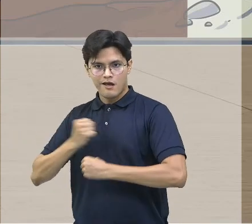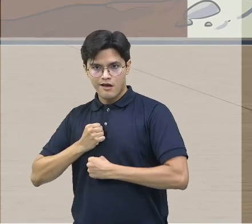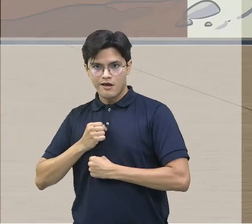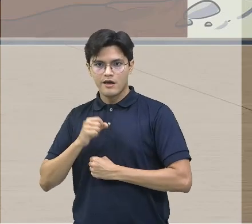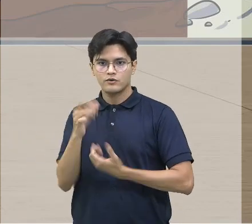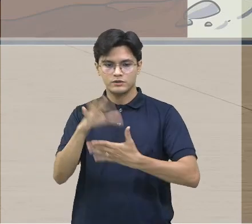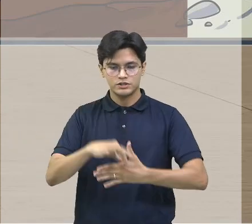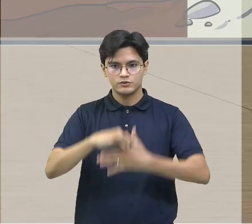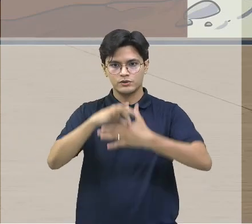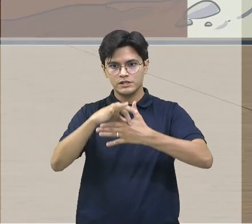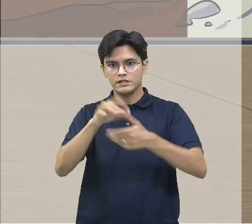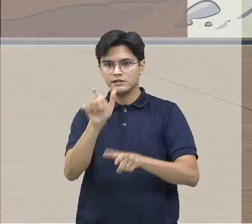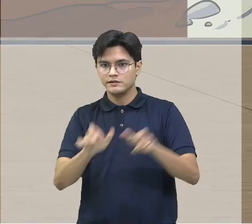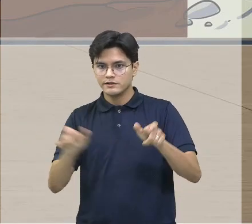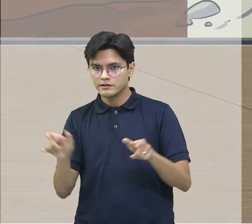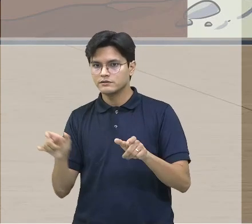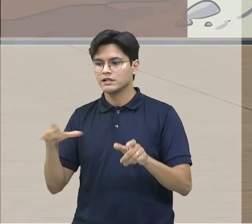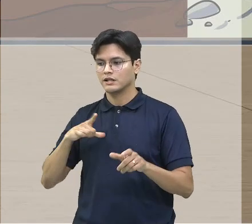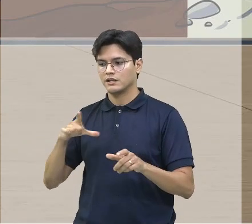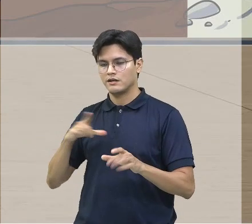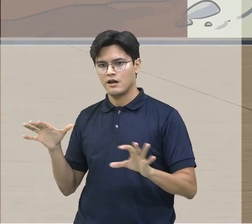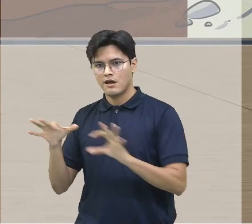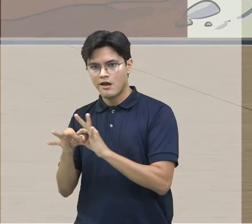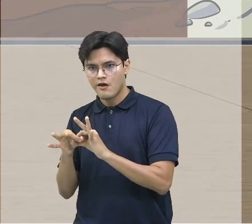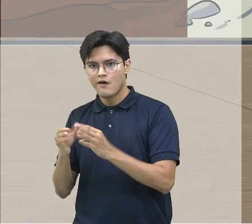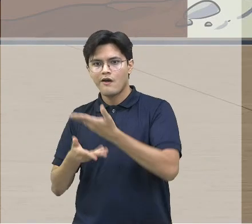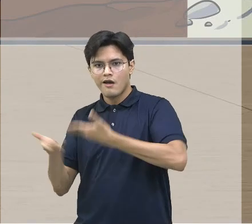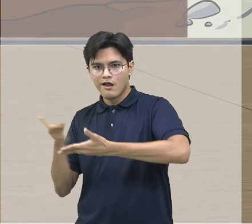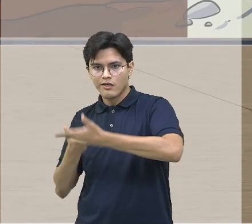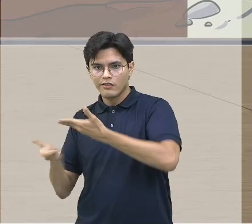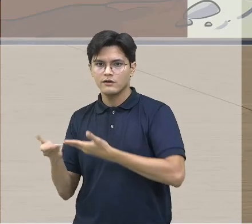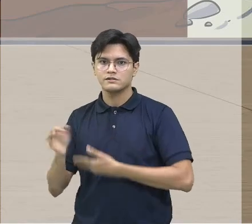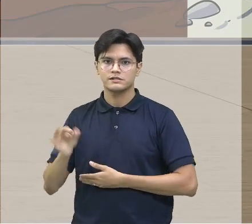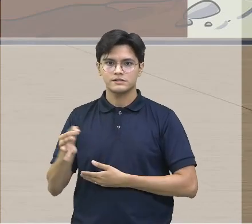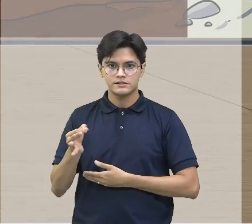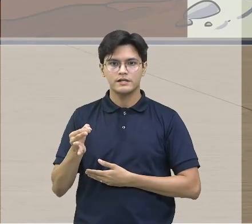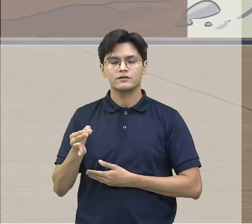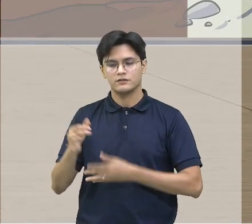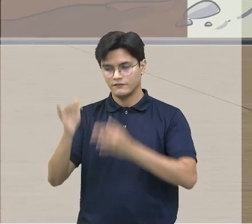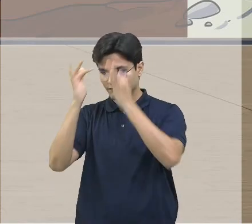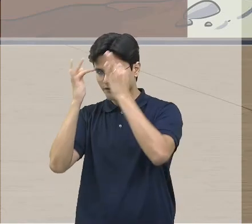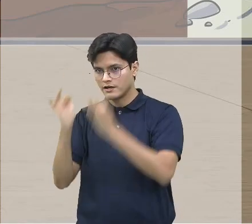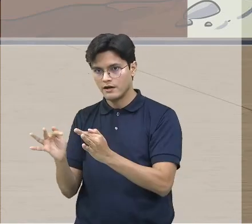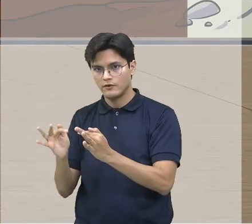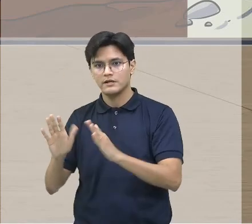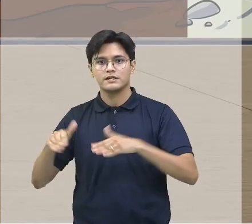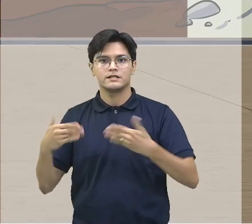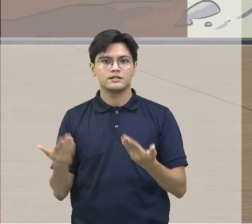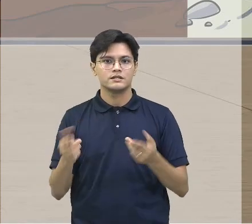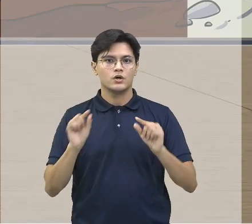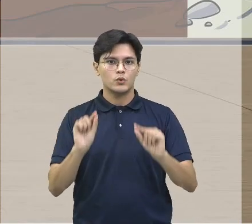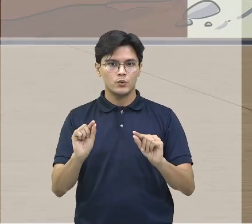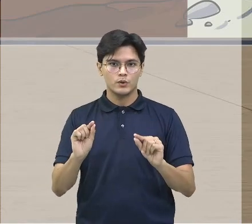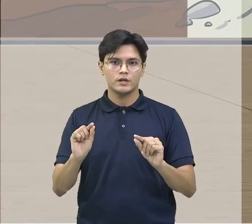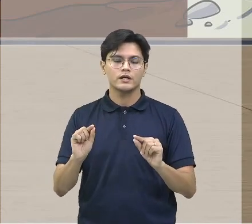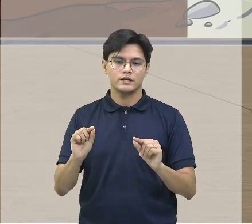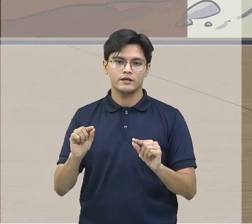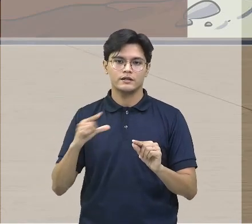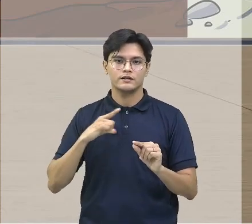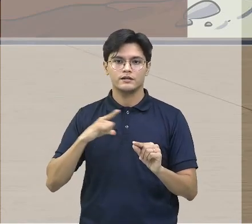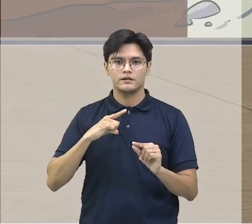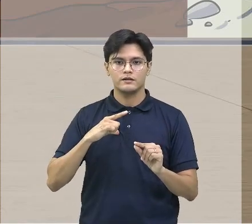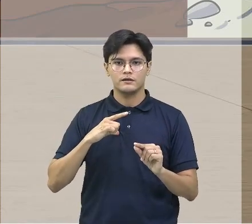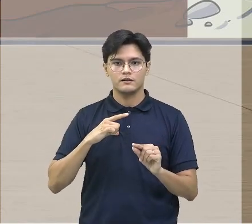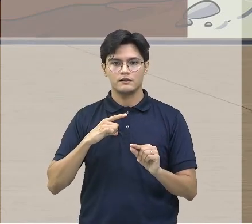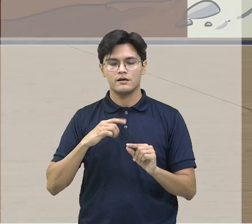No comitatus germânico dos povos bárbaros, de forma bem simplificada, era a questão de que em um grupo